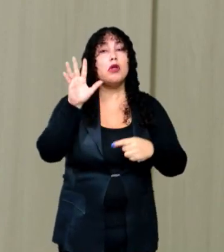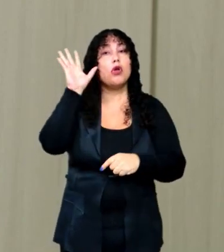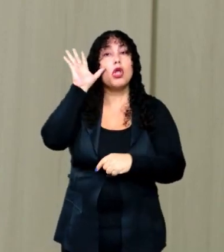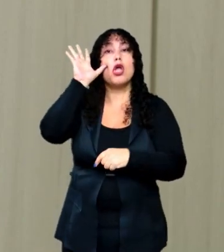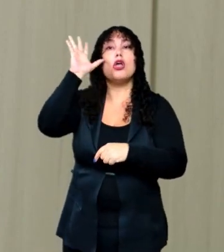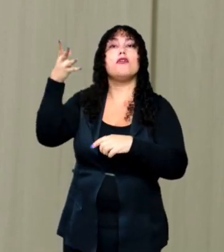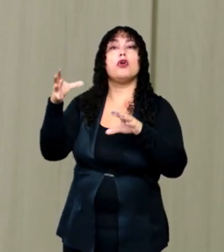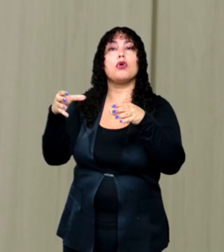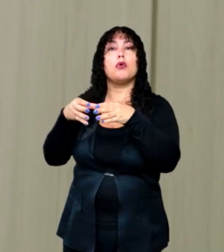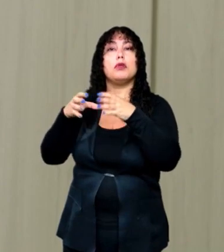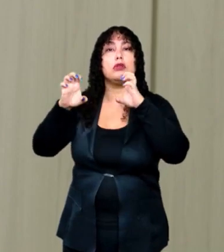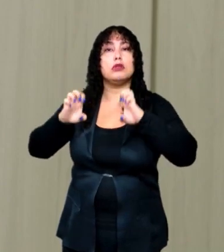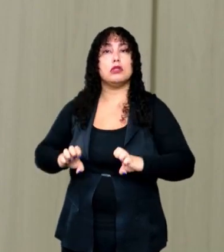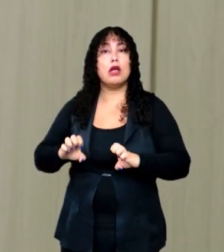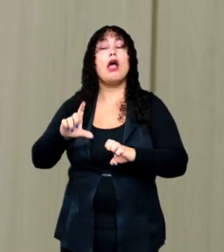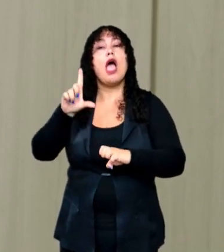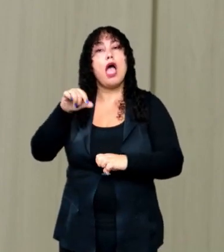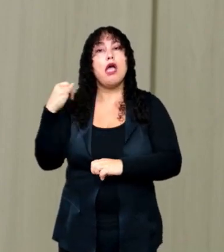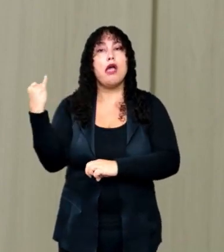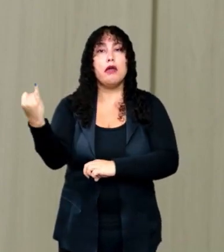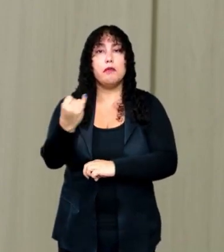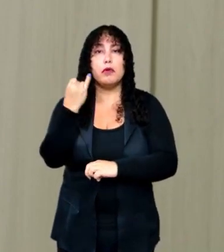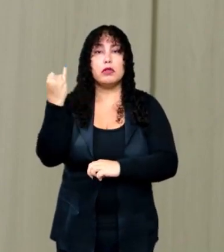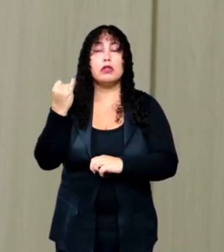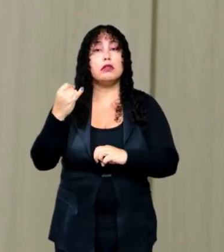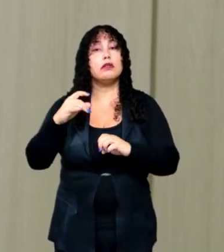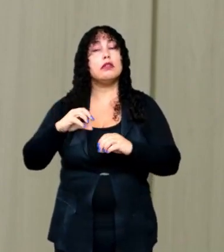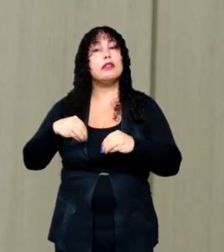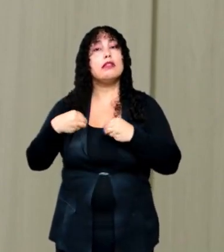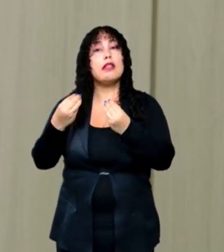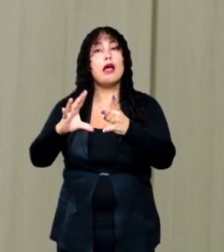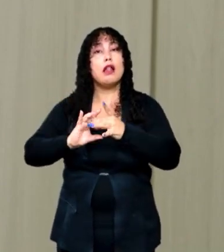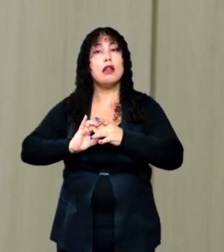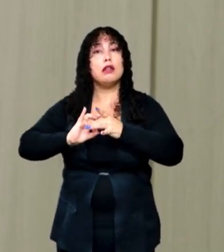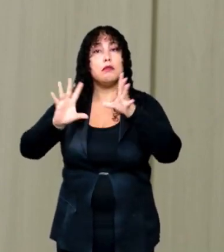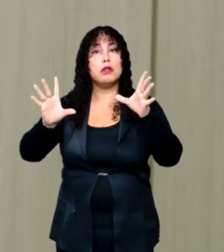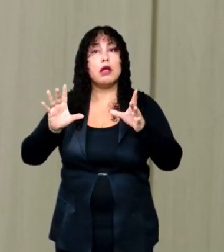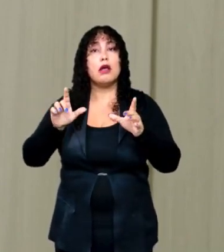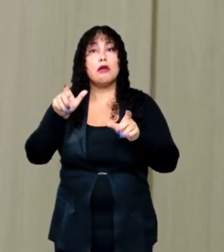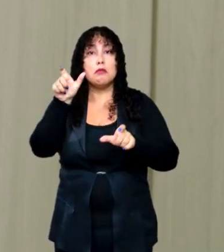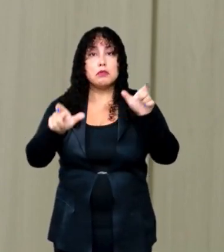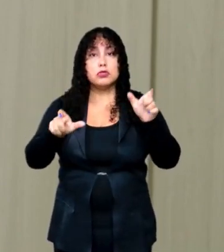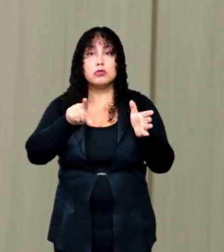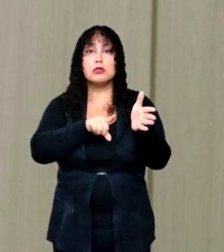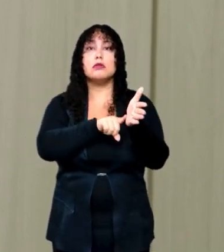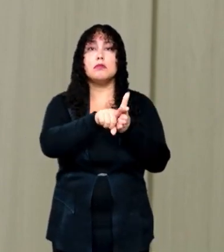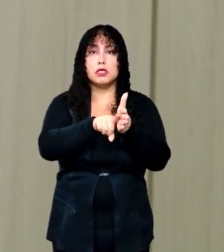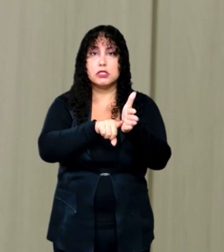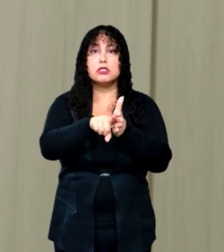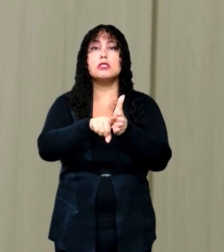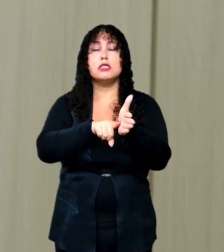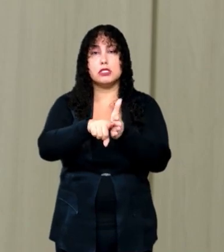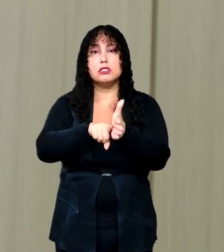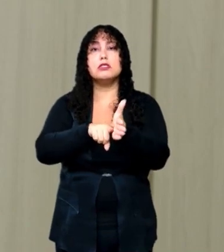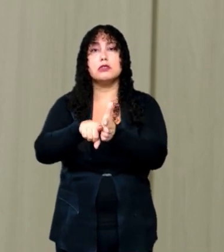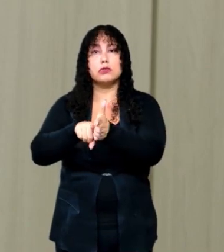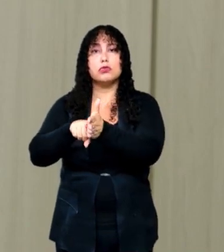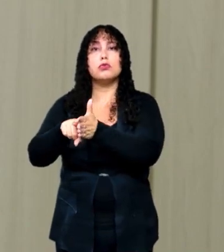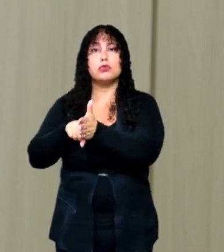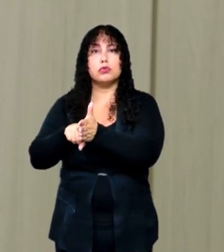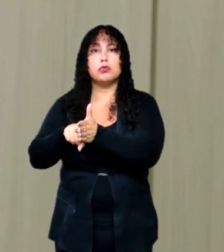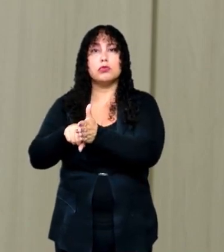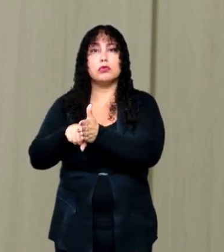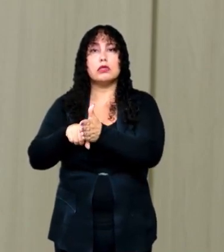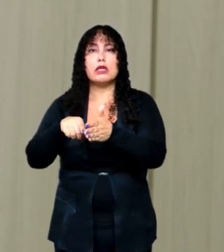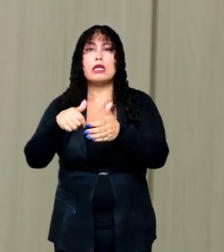comitê de ética. Então, isso é muito importante, porque isso dá liberdade para que esses pesquisadores tenham, quem